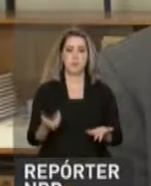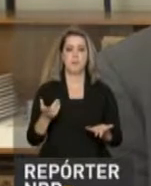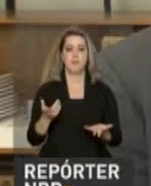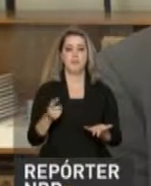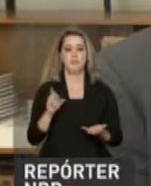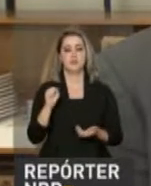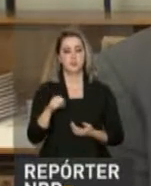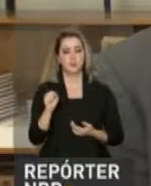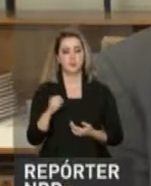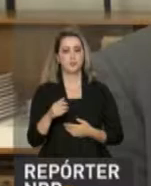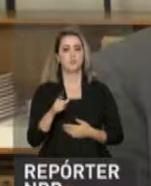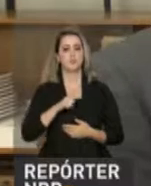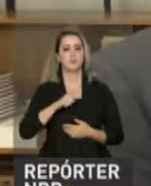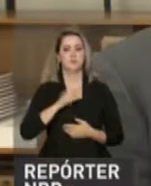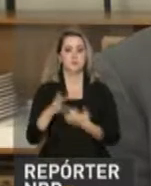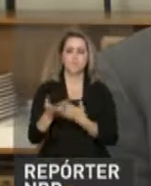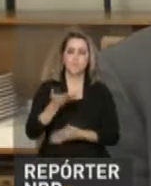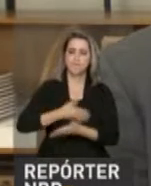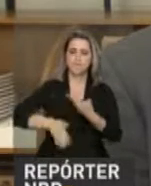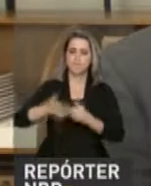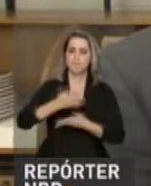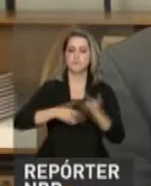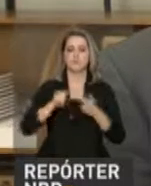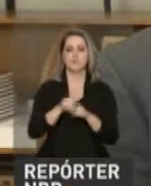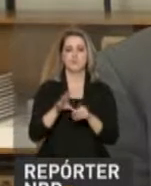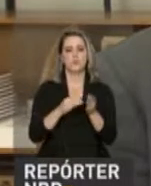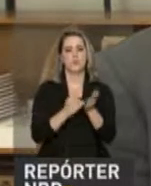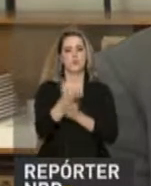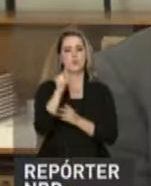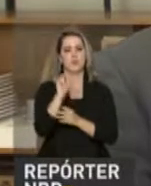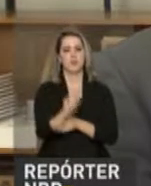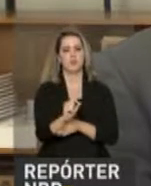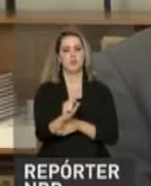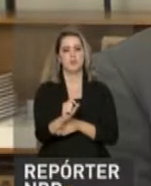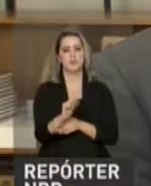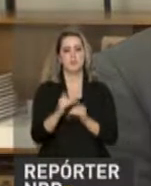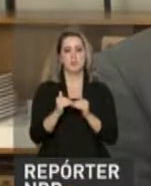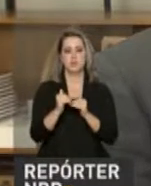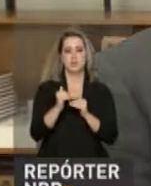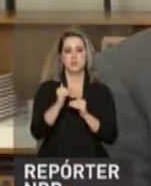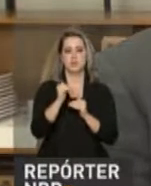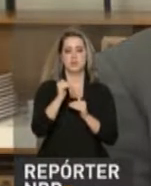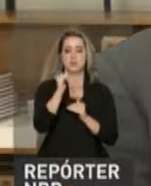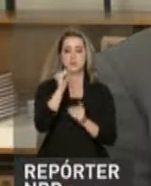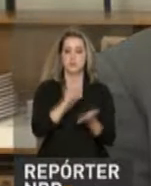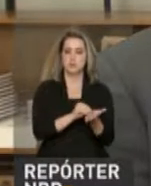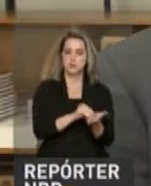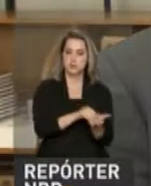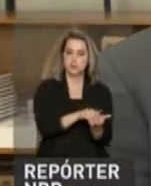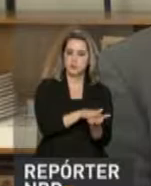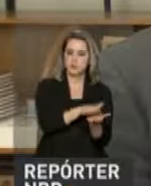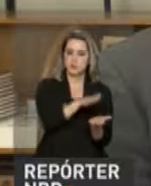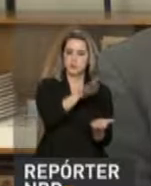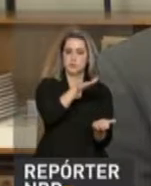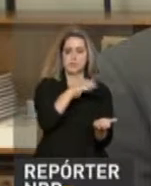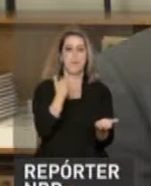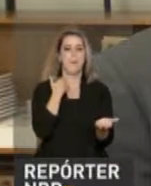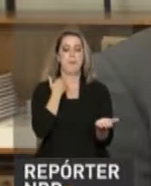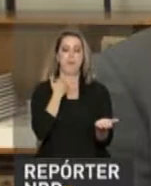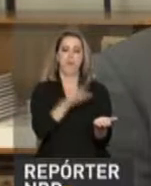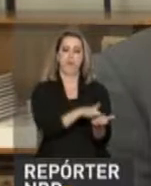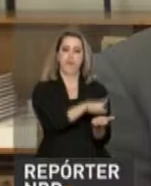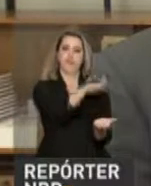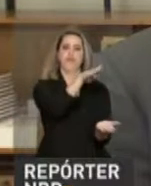há, sim, um movimento inicial de crescimento das aplicações na poupança que